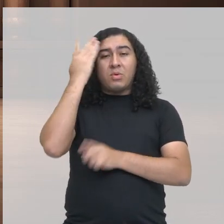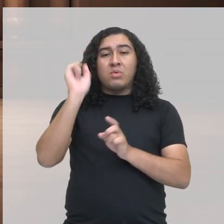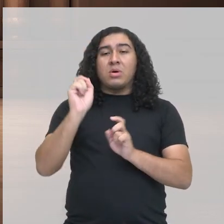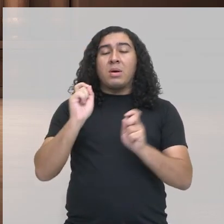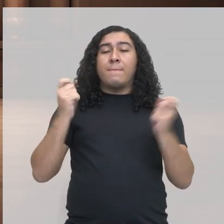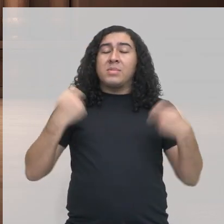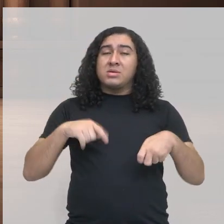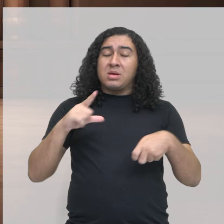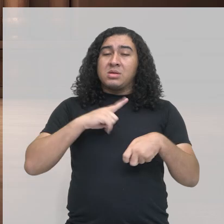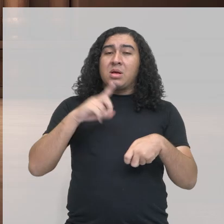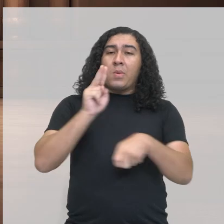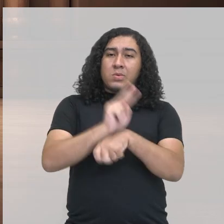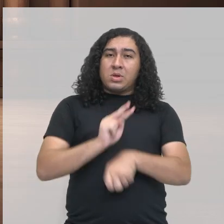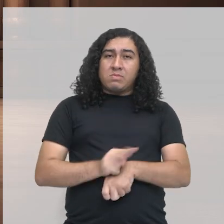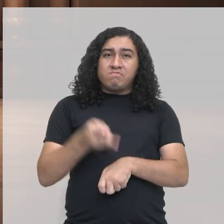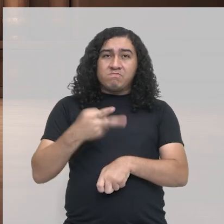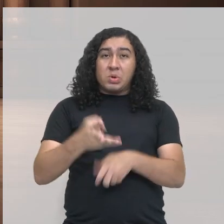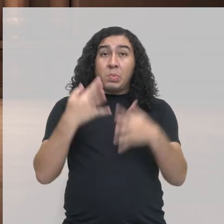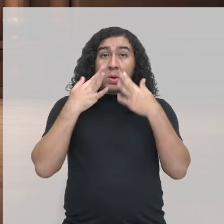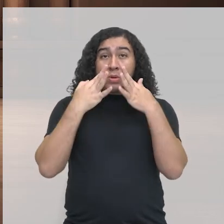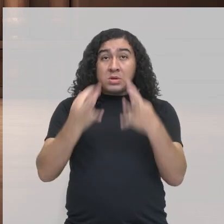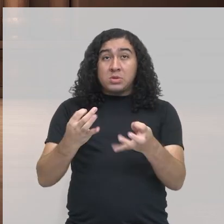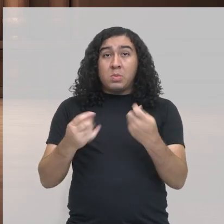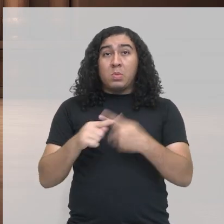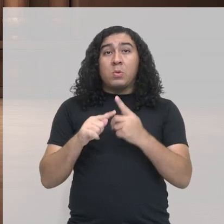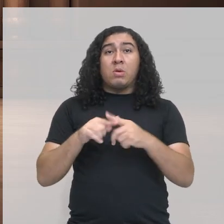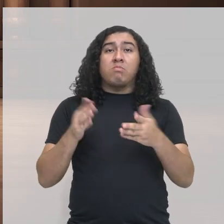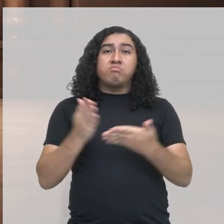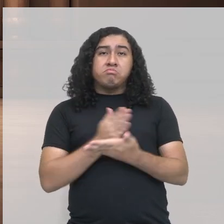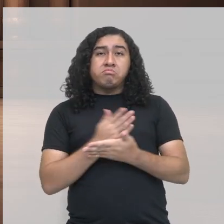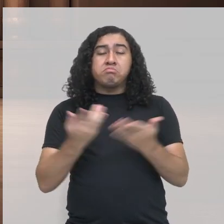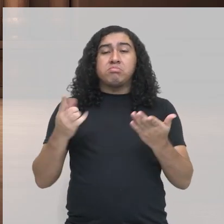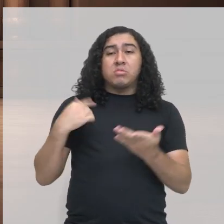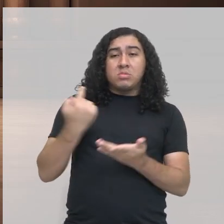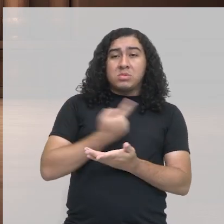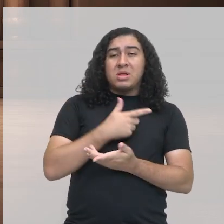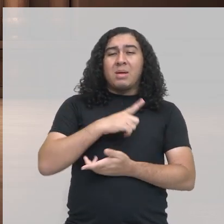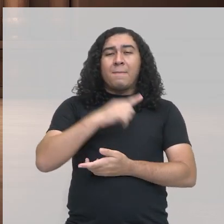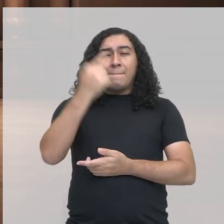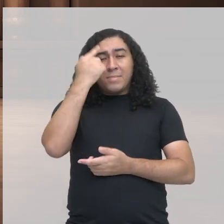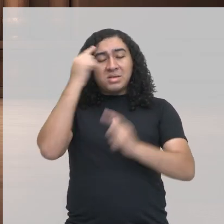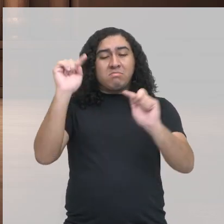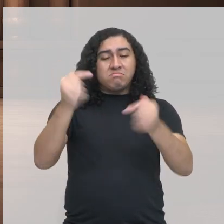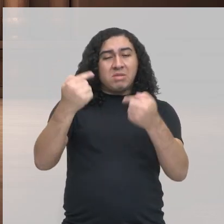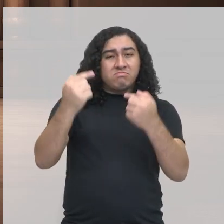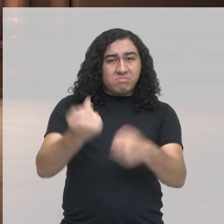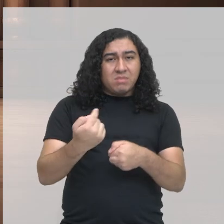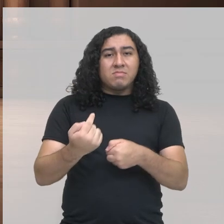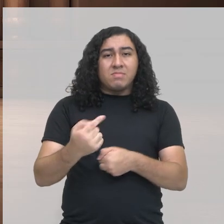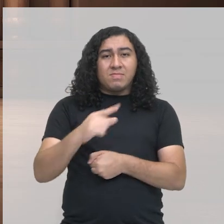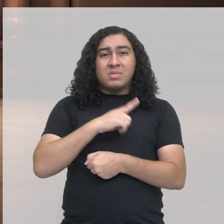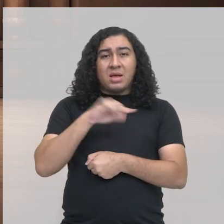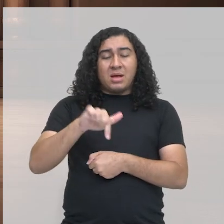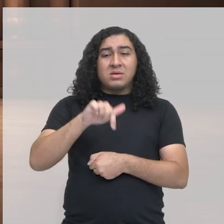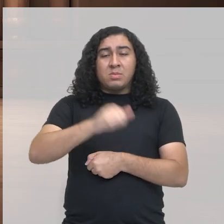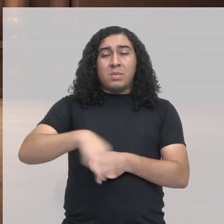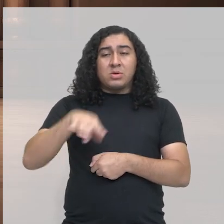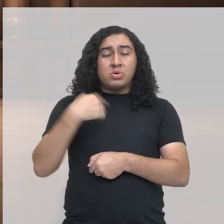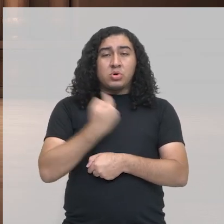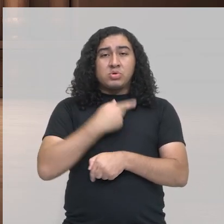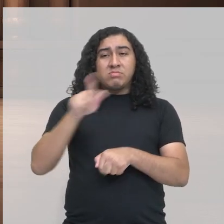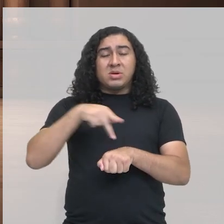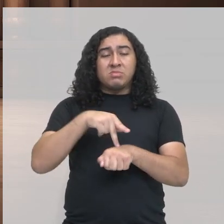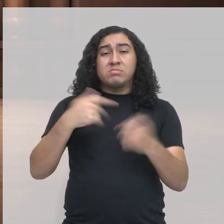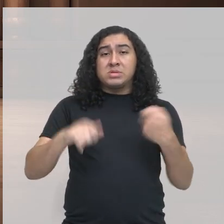precisa vigiar e estar sempre atento, porque de vez em quando procuram atentar contra isso, né, no nosso país. E a gente tem que